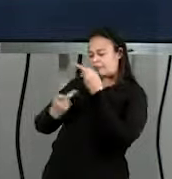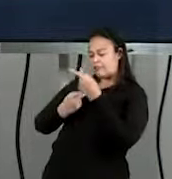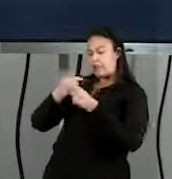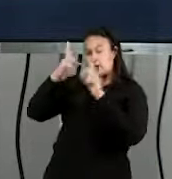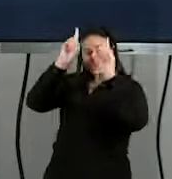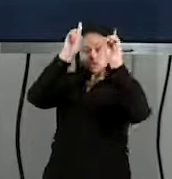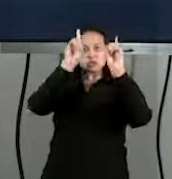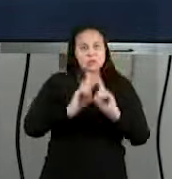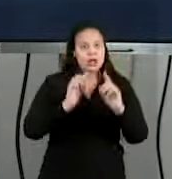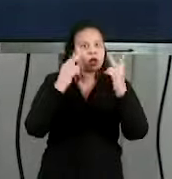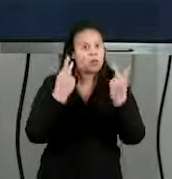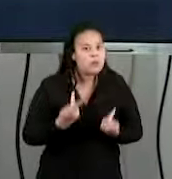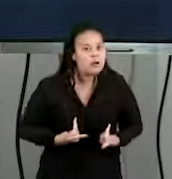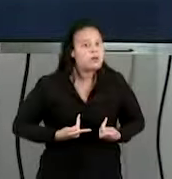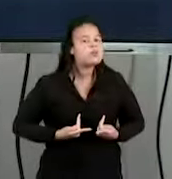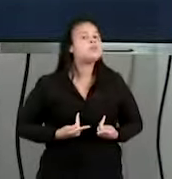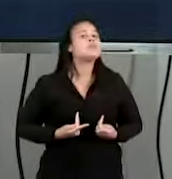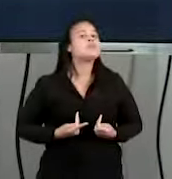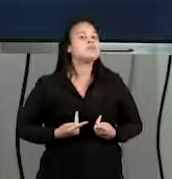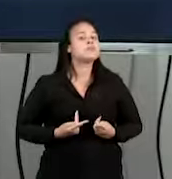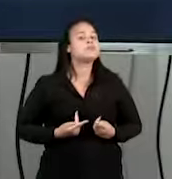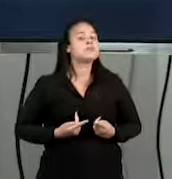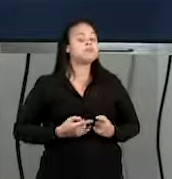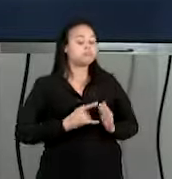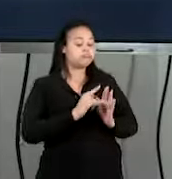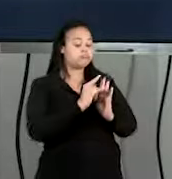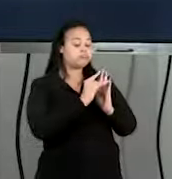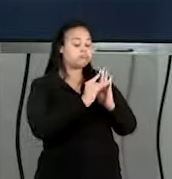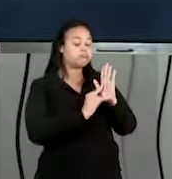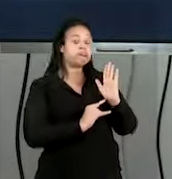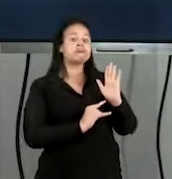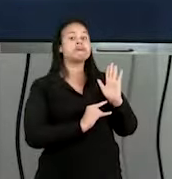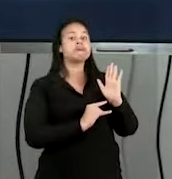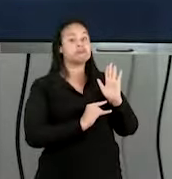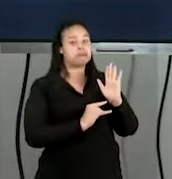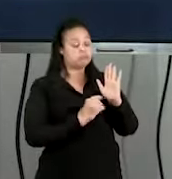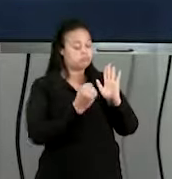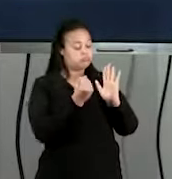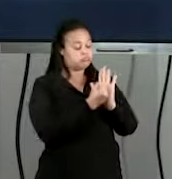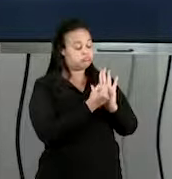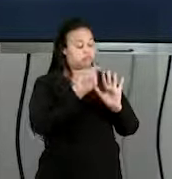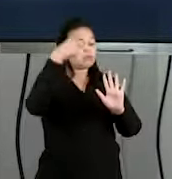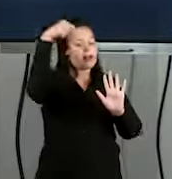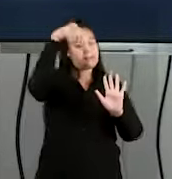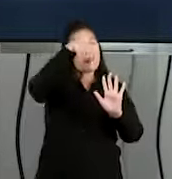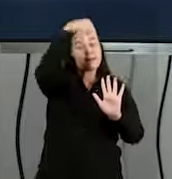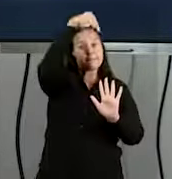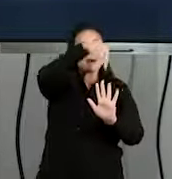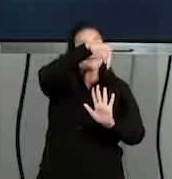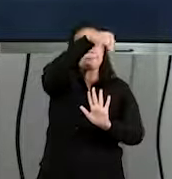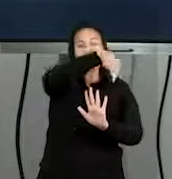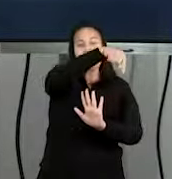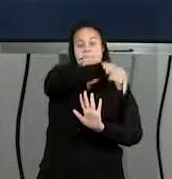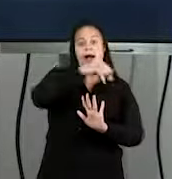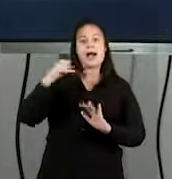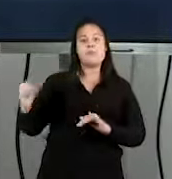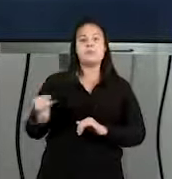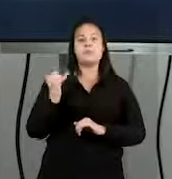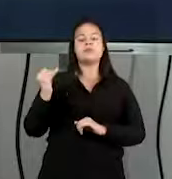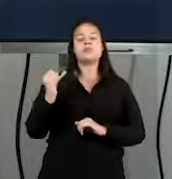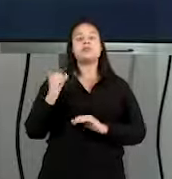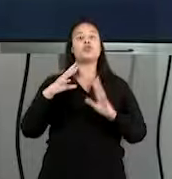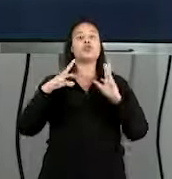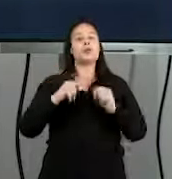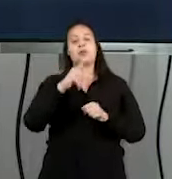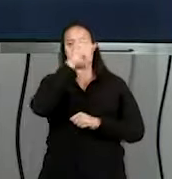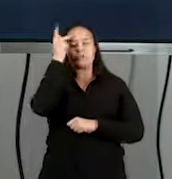Direitos Humanos é uma declaração de coisas que seriam importantes que todas as pessoas tivessem acesso.